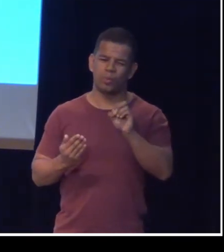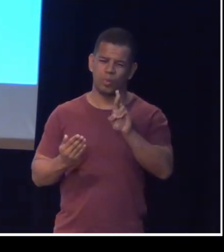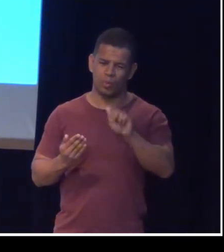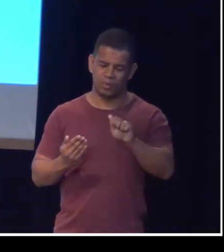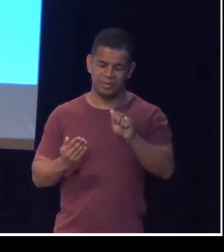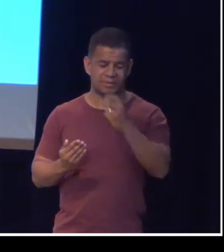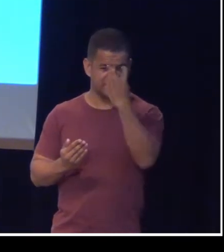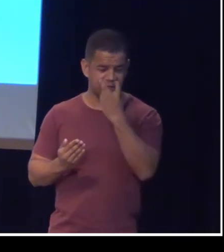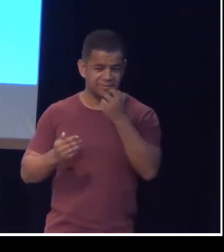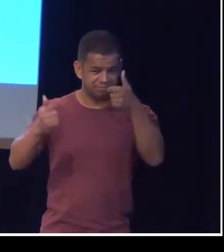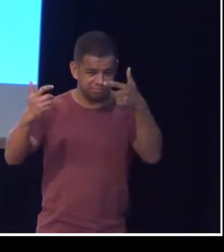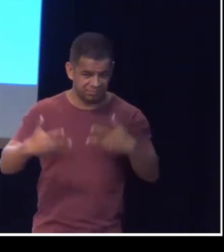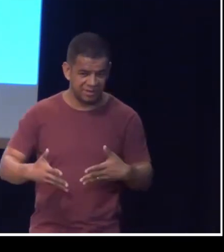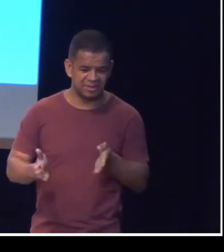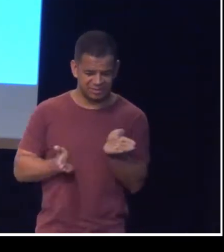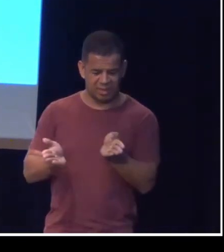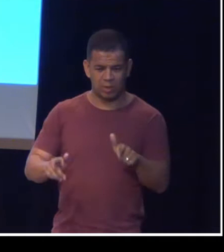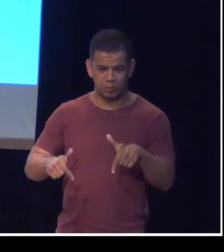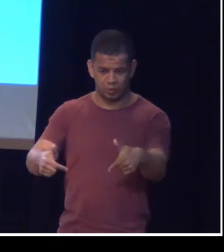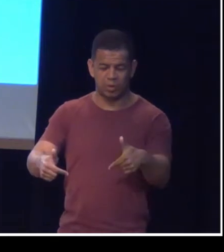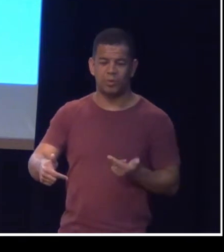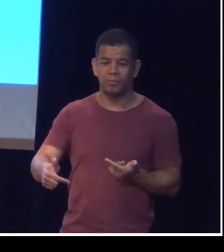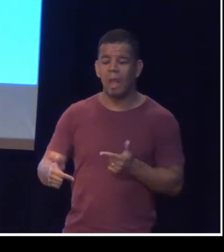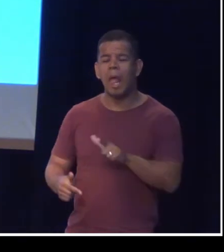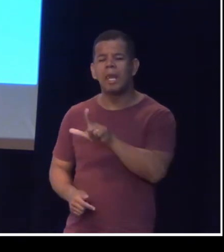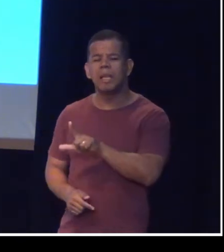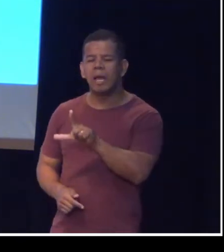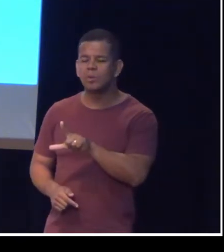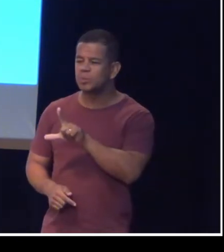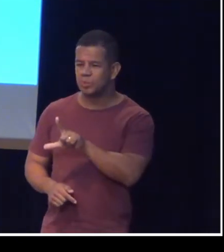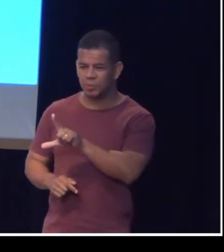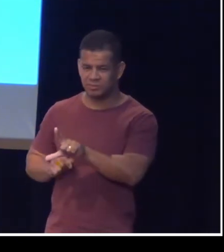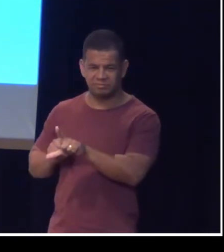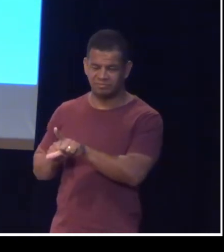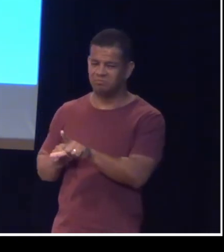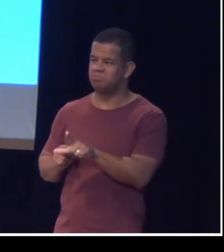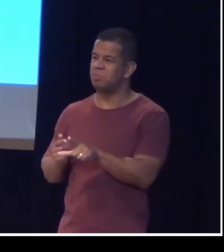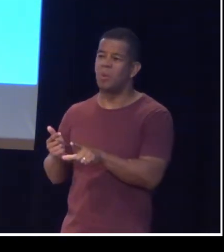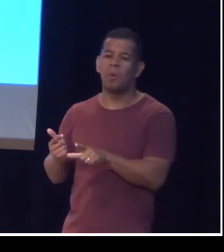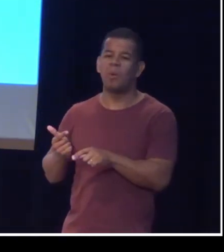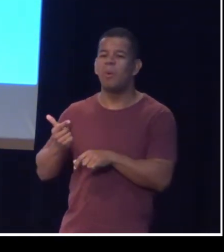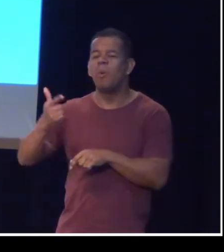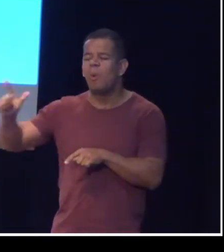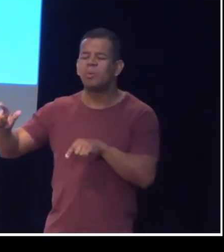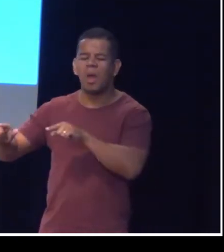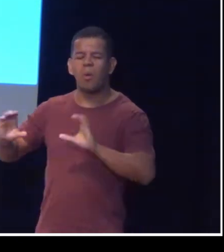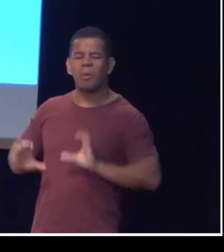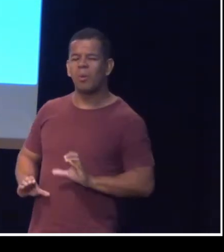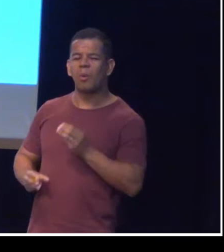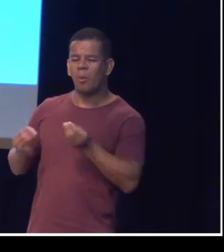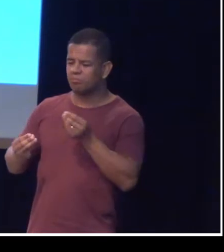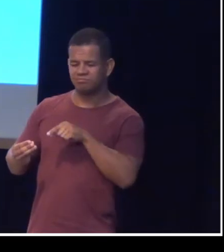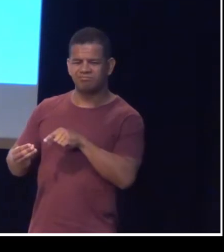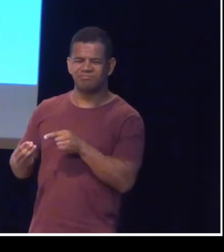atitude e acessibilidade atitudinal. Né? De fato, a literatura não nos contempla em dizer como que o outro tem que se comportar. E aí ela vai dizer